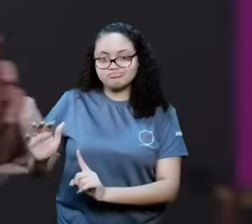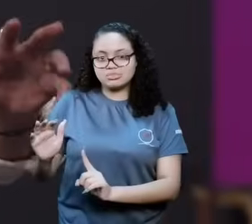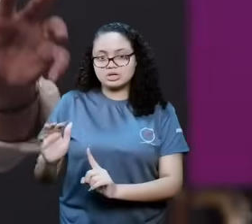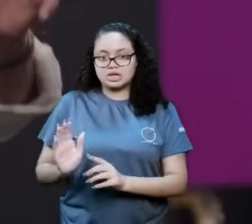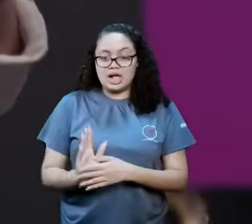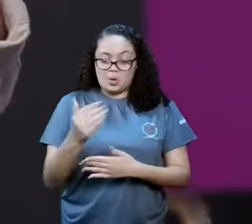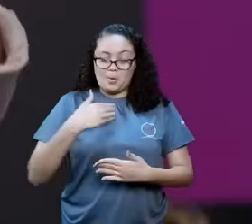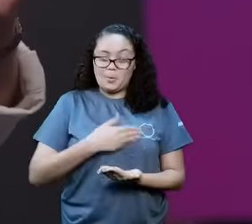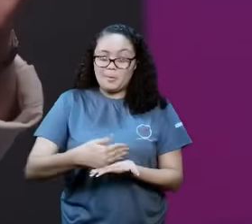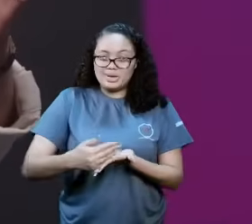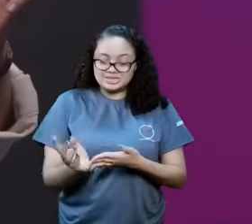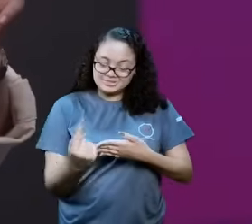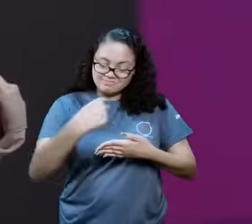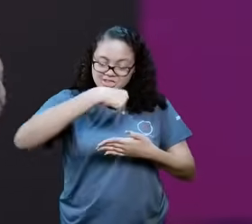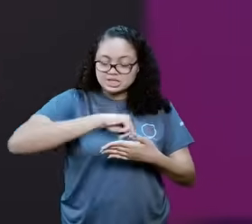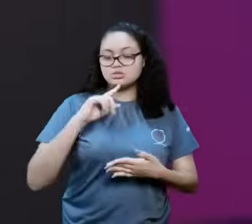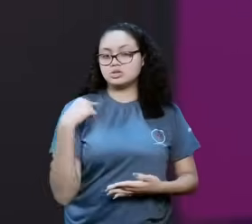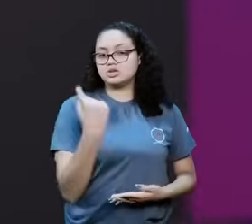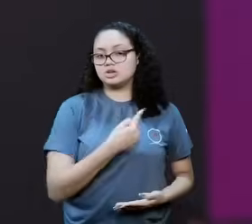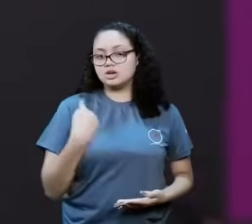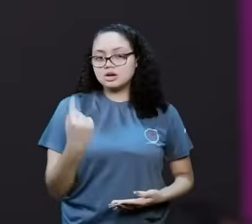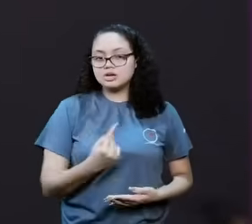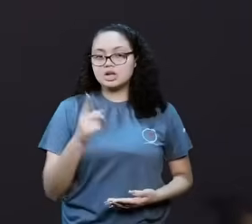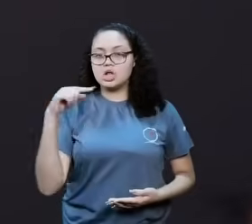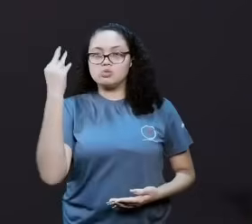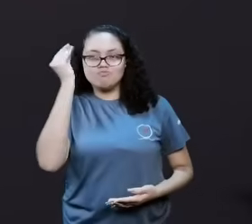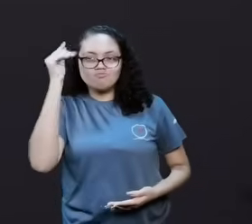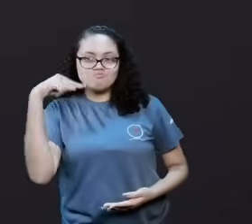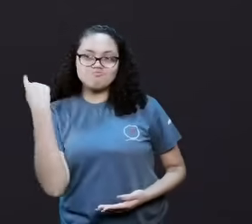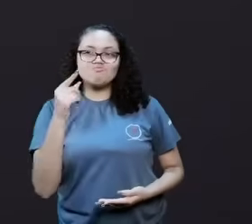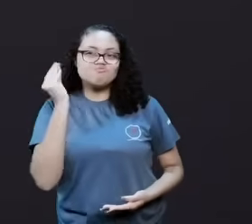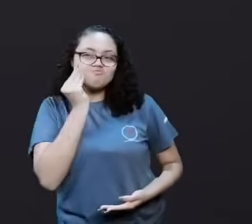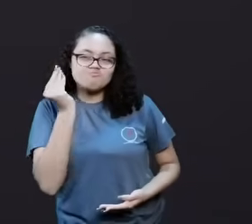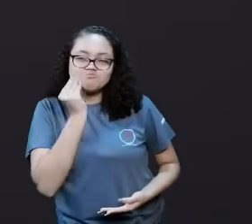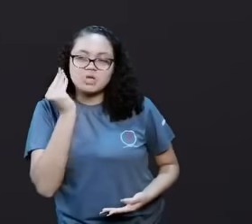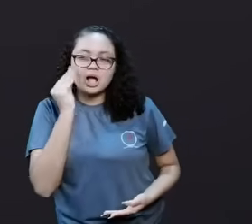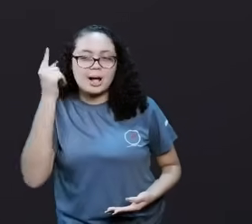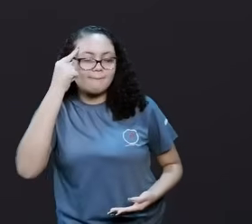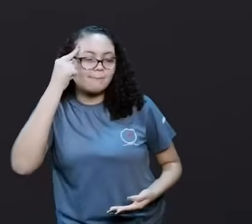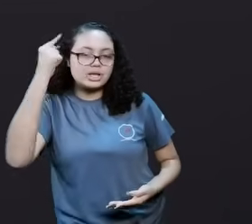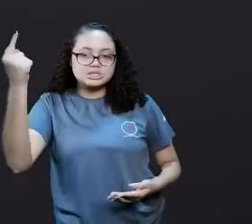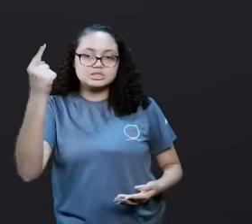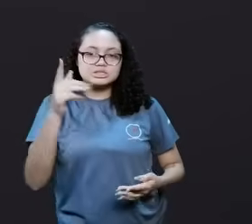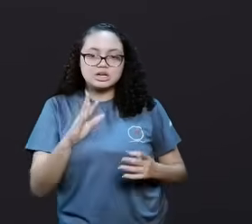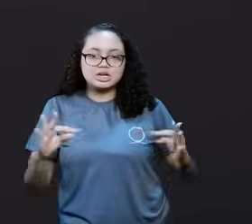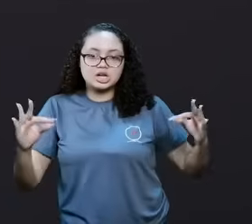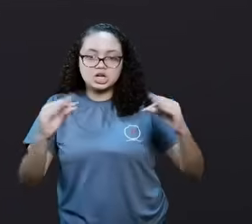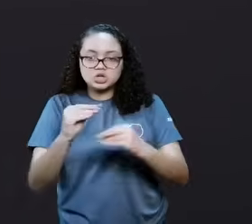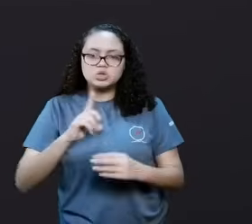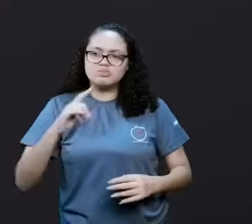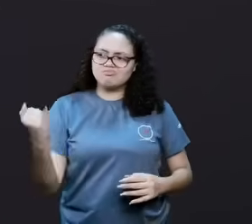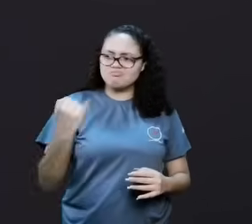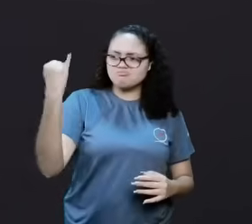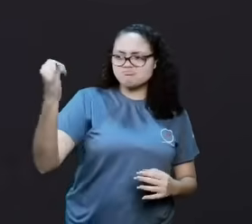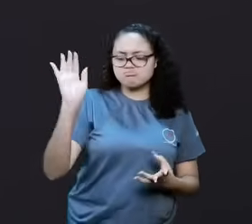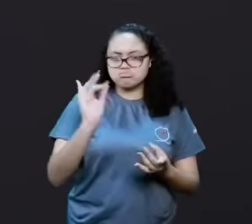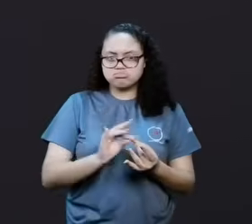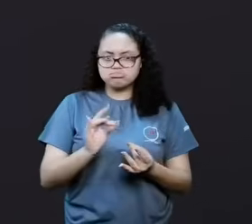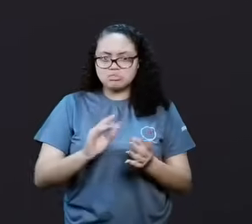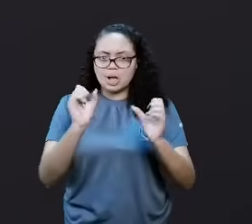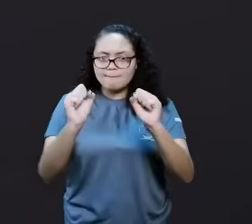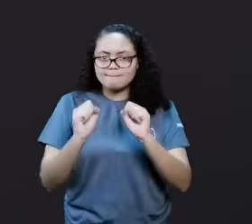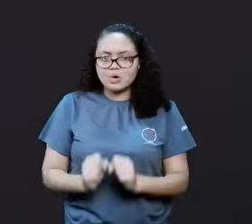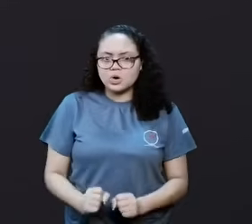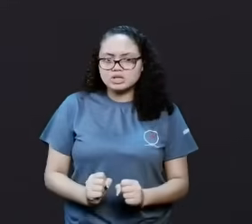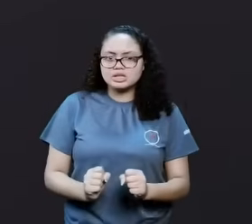E com isso, de alguma forma, a gente é tentado a pensar que tudo aquilo que tem relevância espiritual não tem